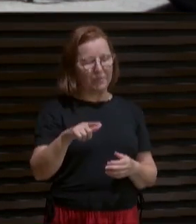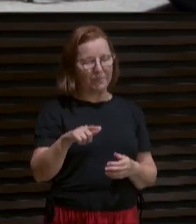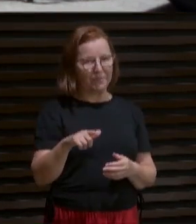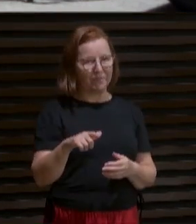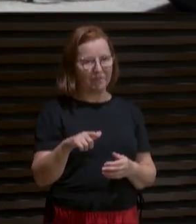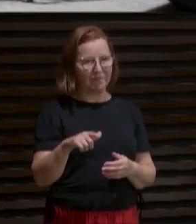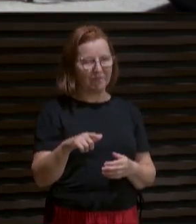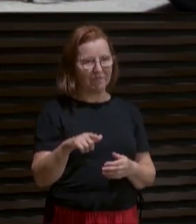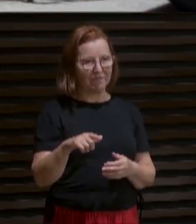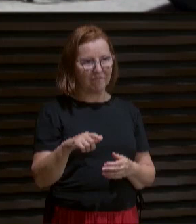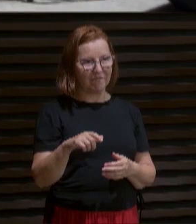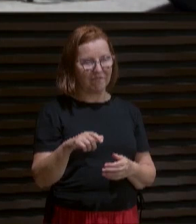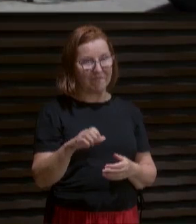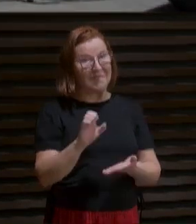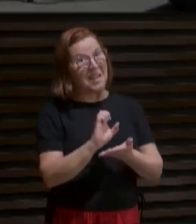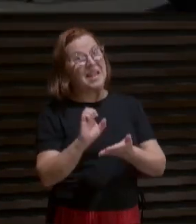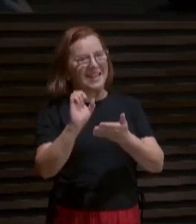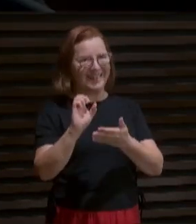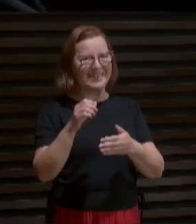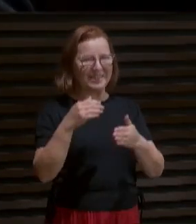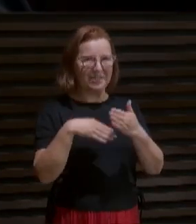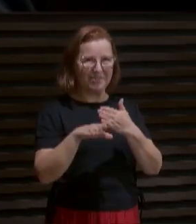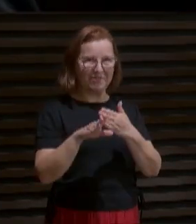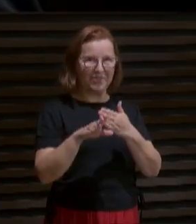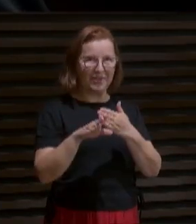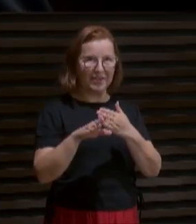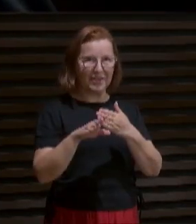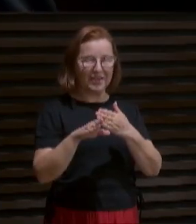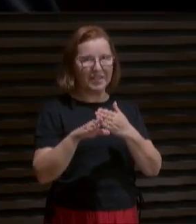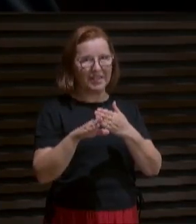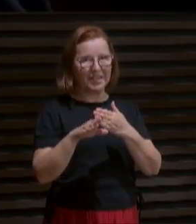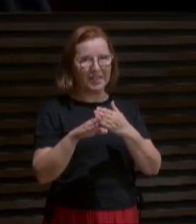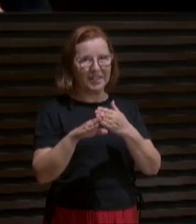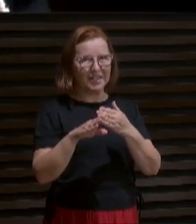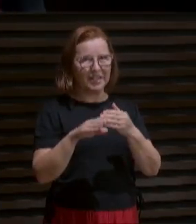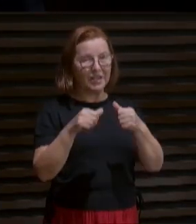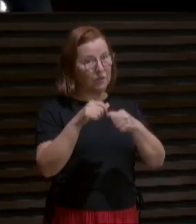Elias foi e deu uma pala só com Jesus.